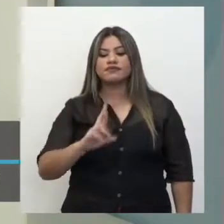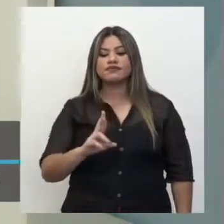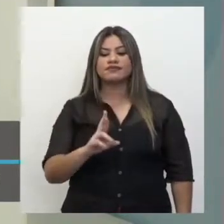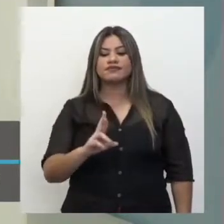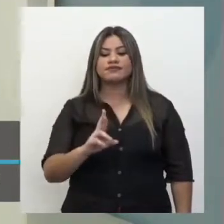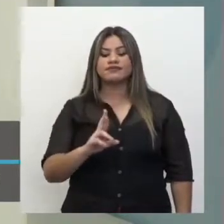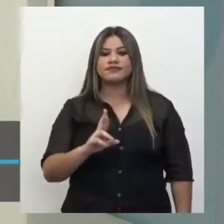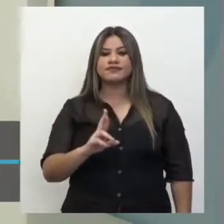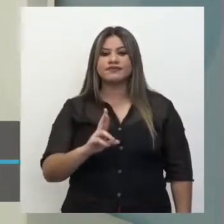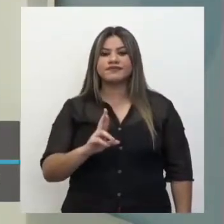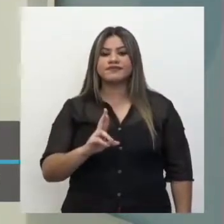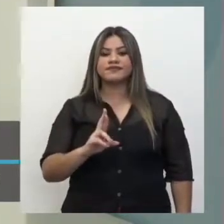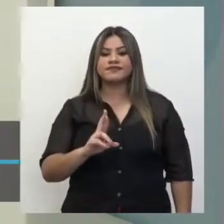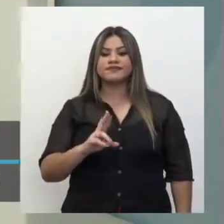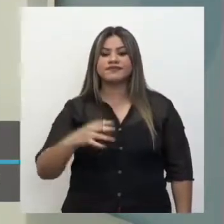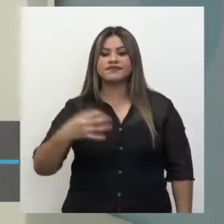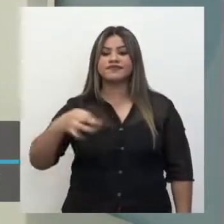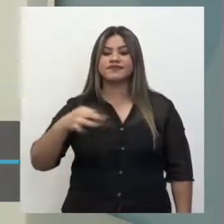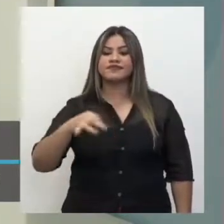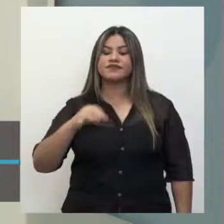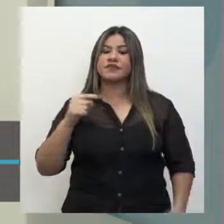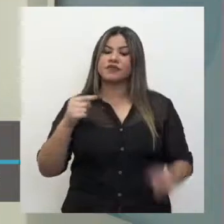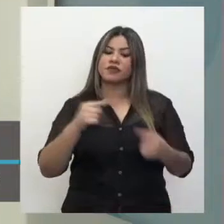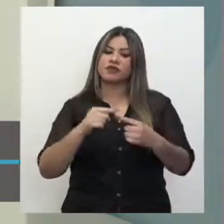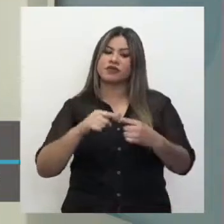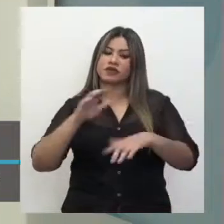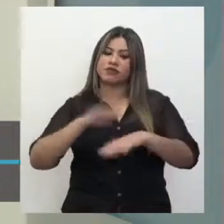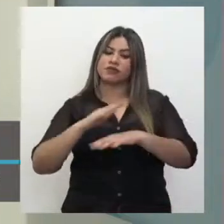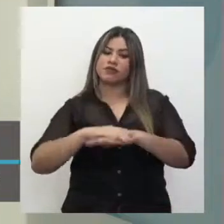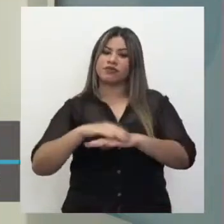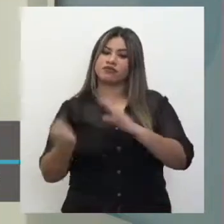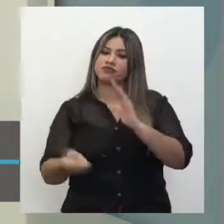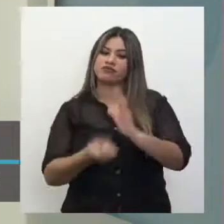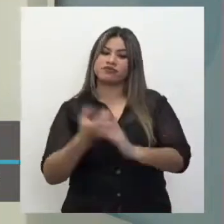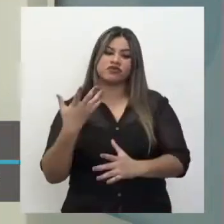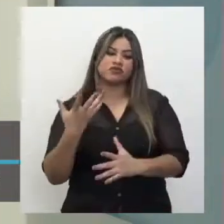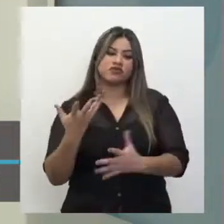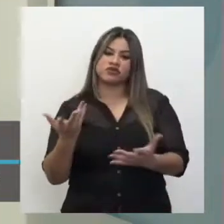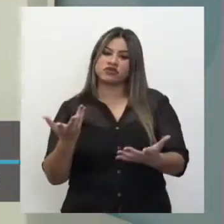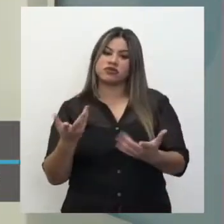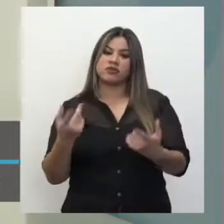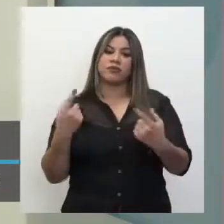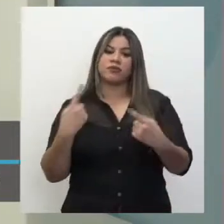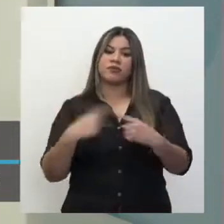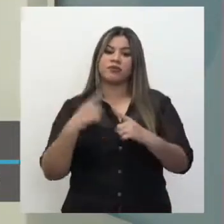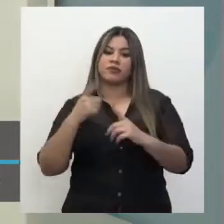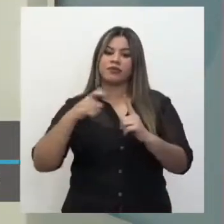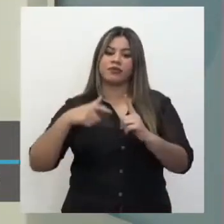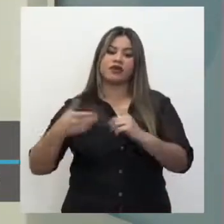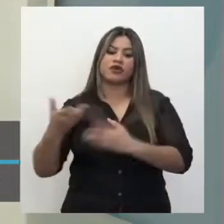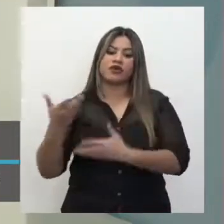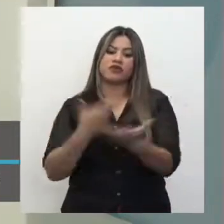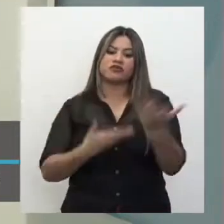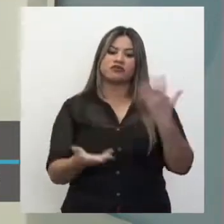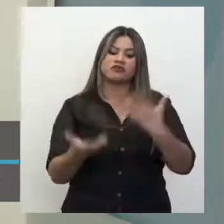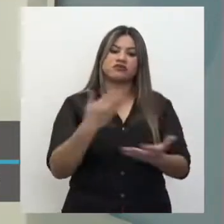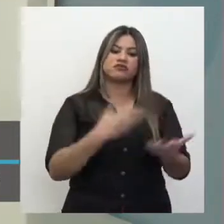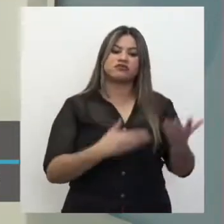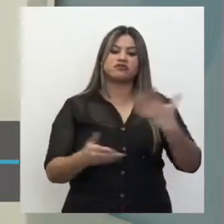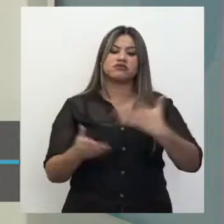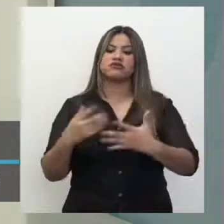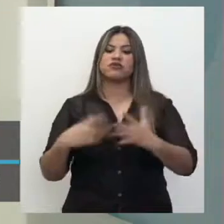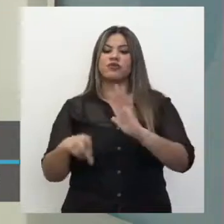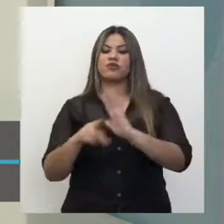acho que a resposta dele dava certo, é uma narrativa inventada, onde as personagens são envolvidas